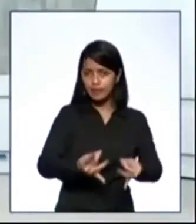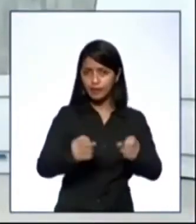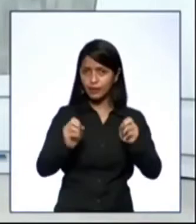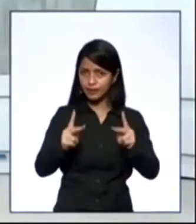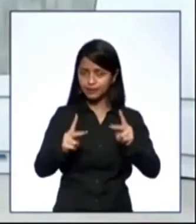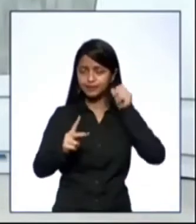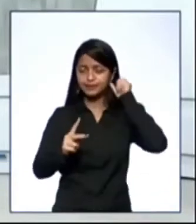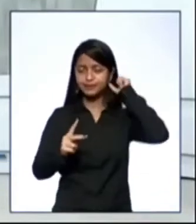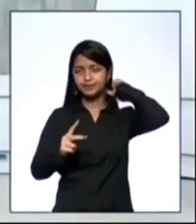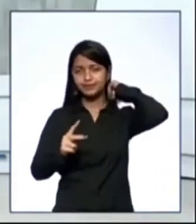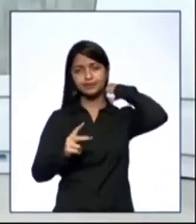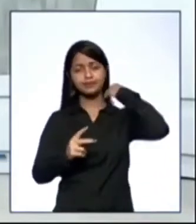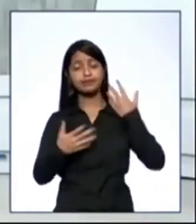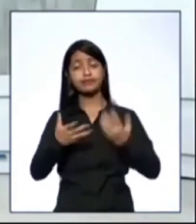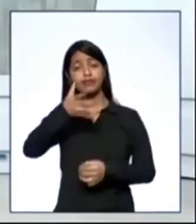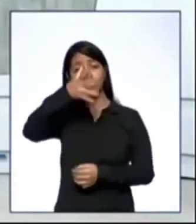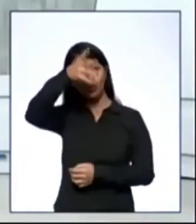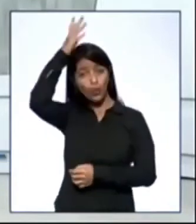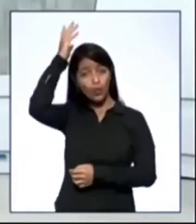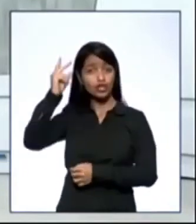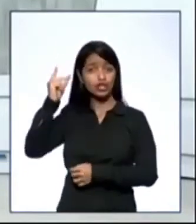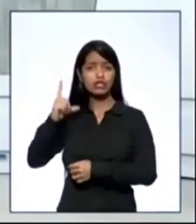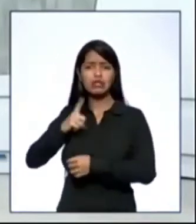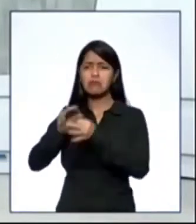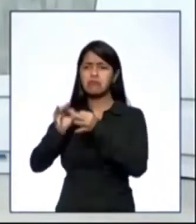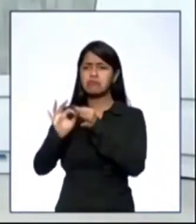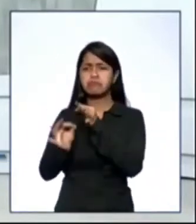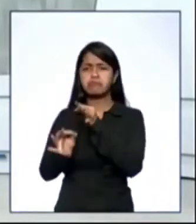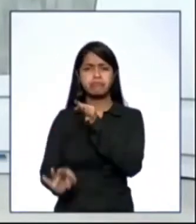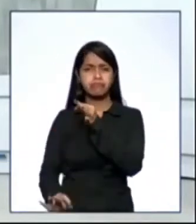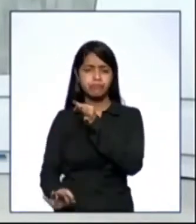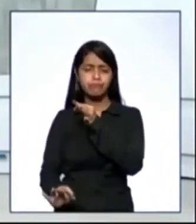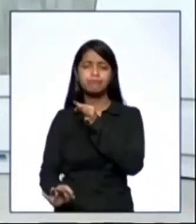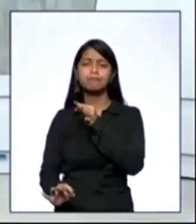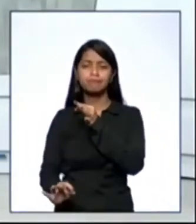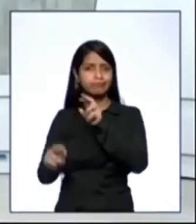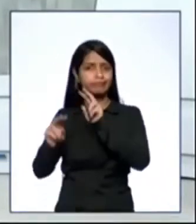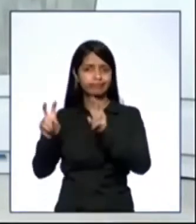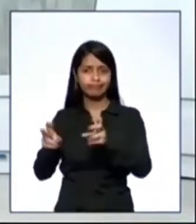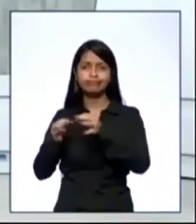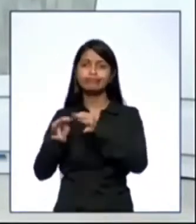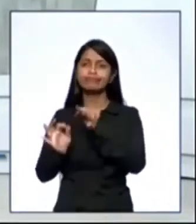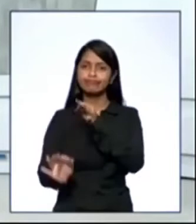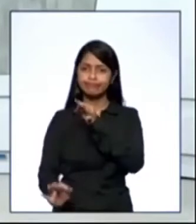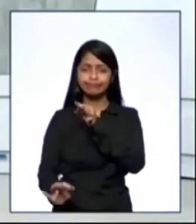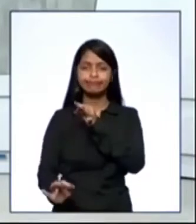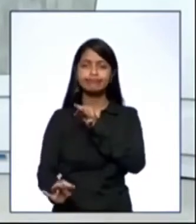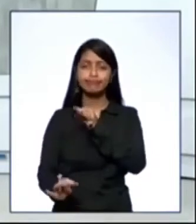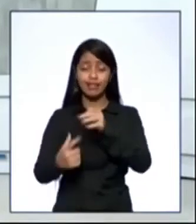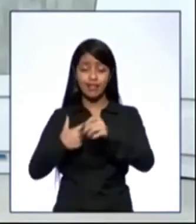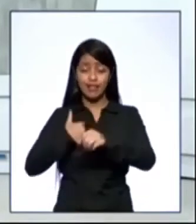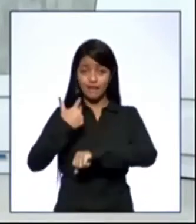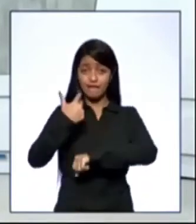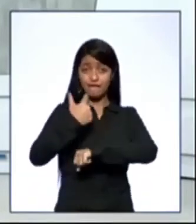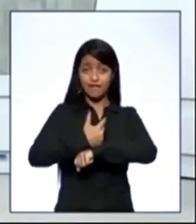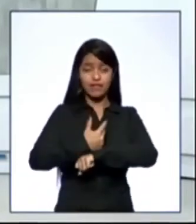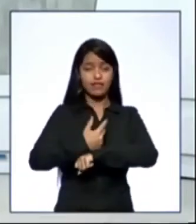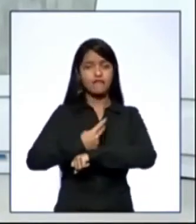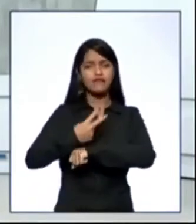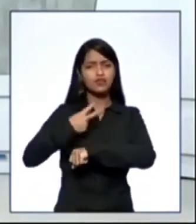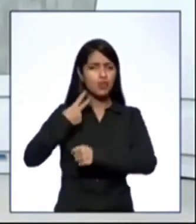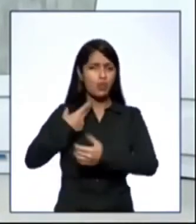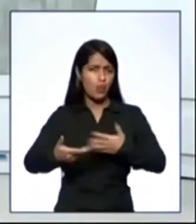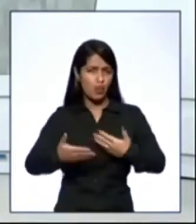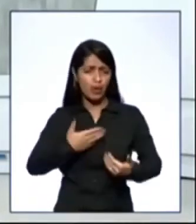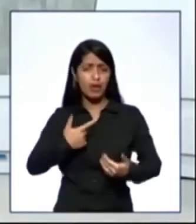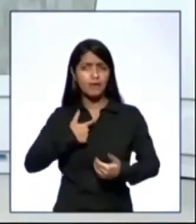Pessoal, Roma Antiga é um assunto gigantesco. Tá, repito, Roma Antiga é um assunto gigantesco. Quando eu gravo o vídeo para todos os vestibulares, eu penso